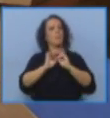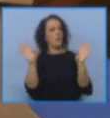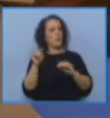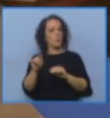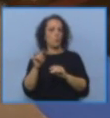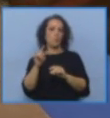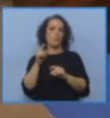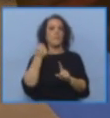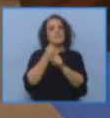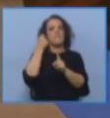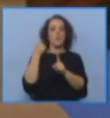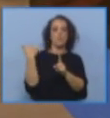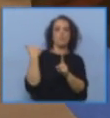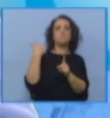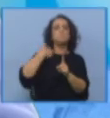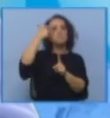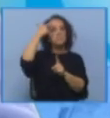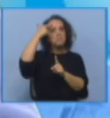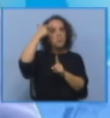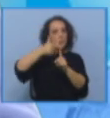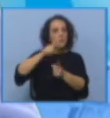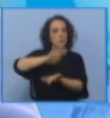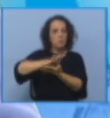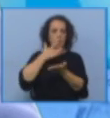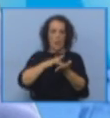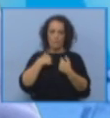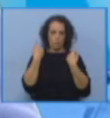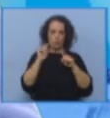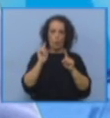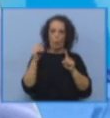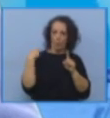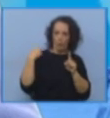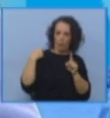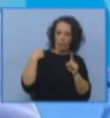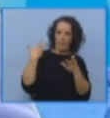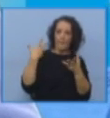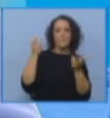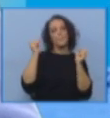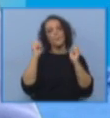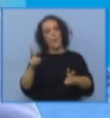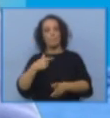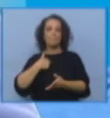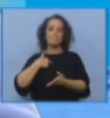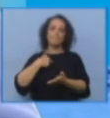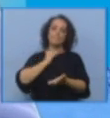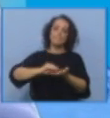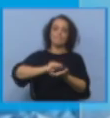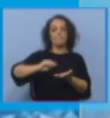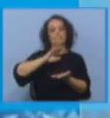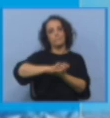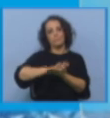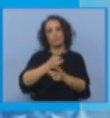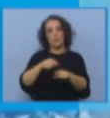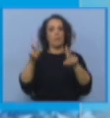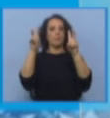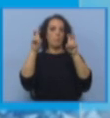desafio que me lançaram, não tinha intenção de o publicar, e exatamente por esta atualidade, pela importância que ele pode ter, como